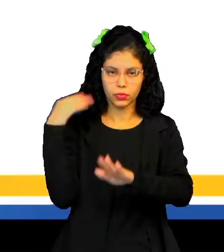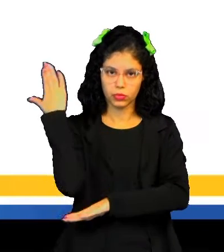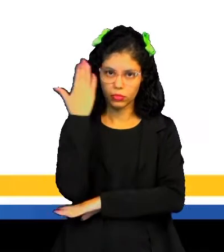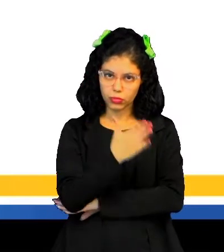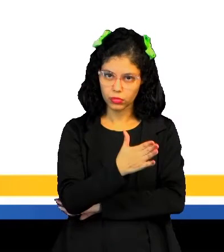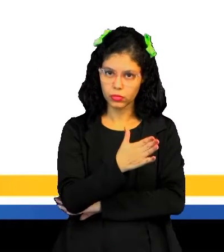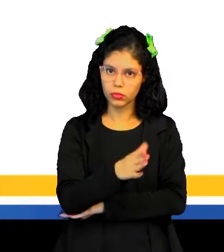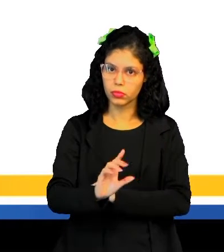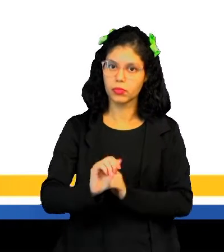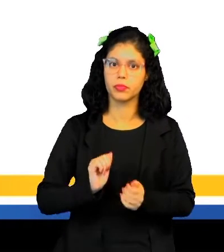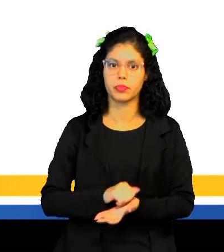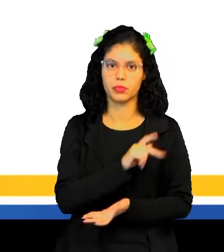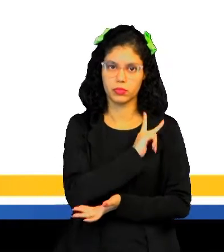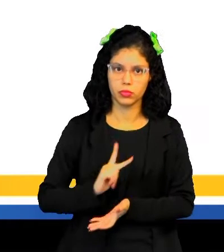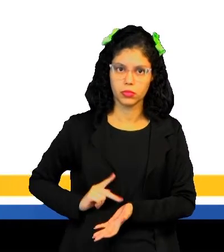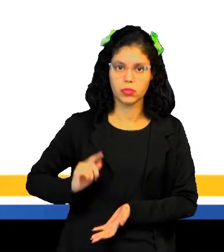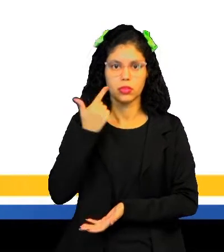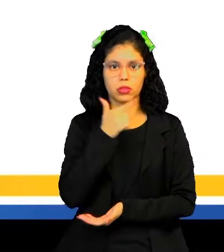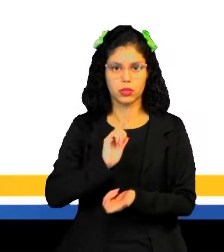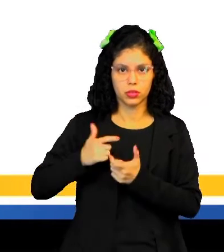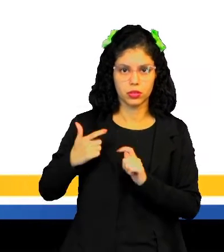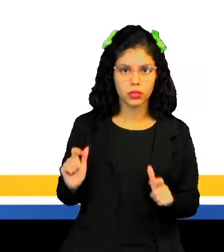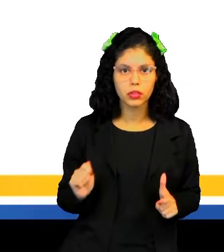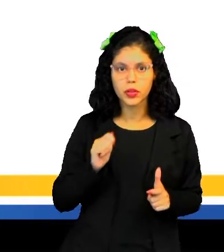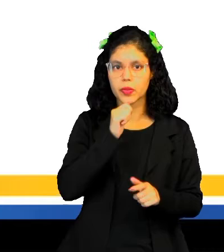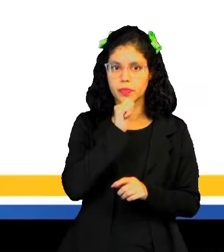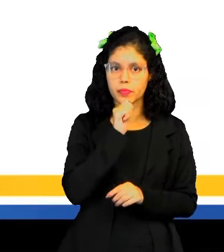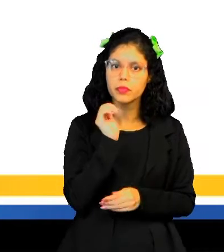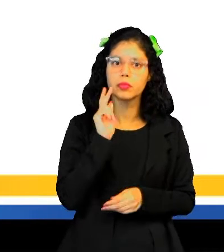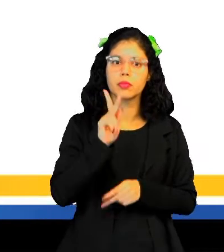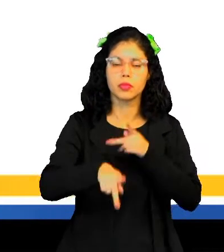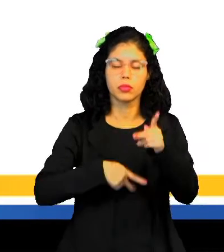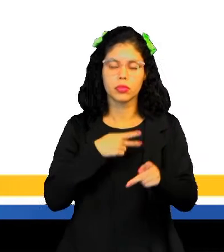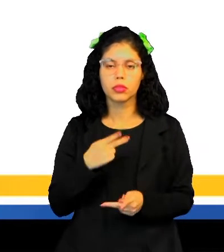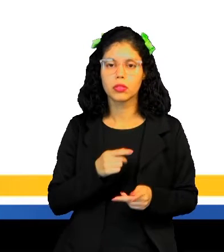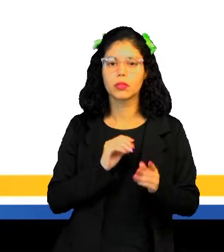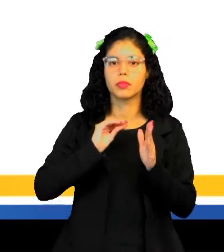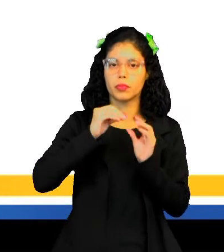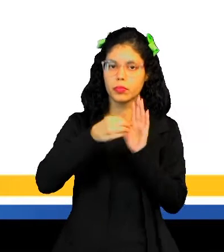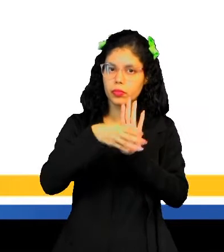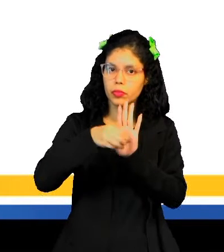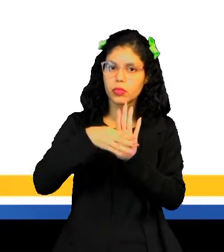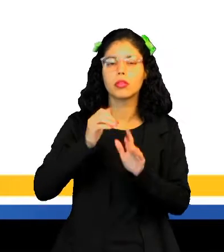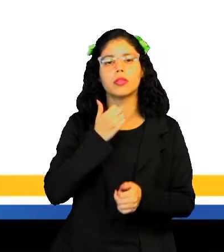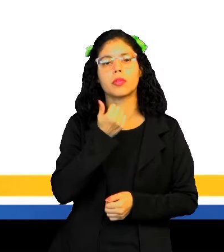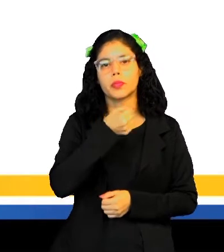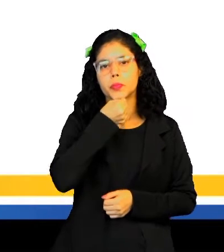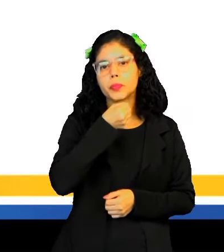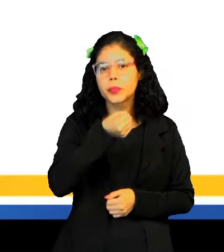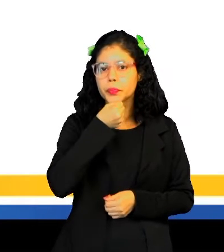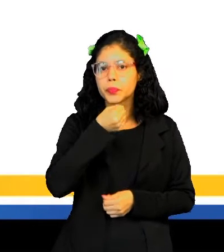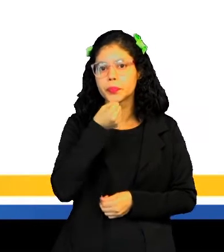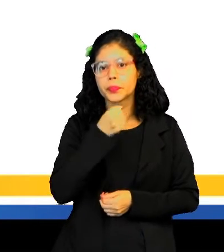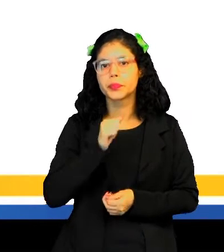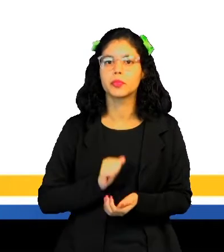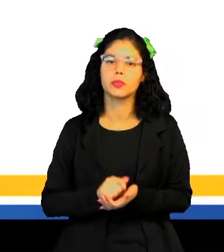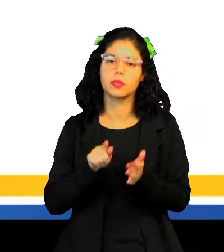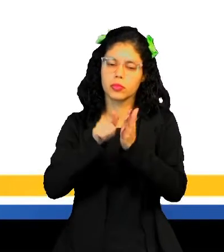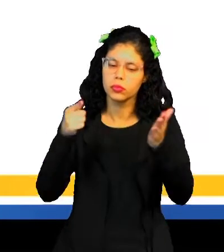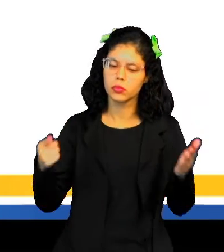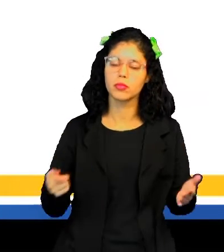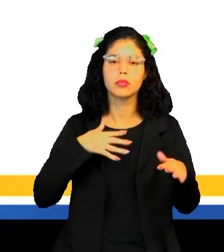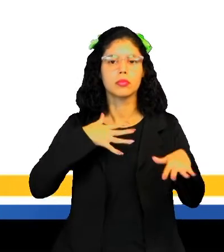diretas para presidente, mas foi a que ganhou maior repercussão popular, da mídia, dos jornais, né, dos